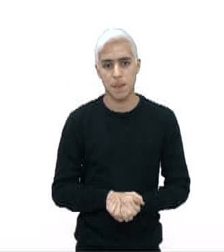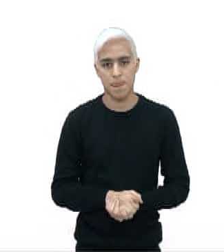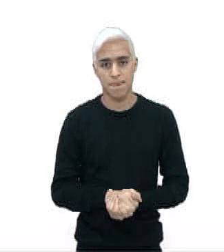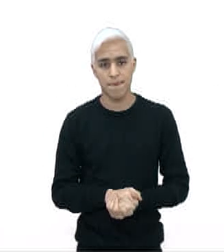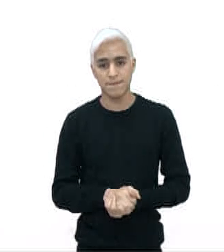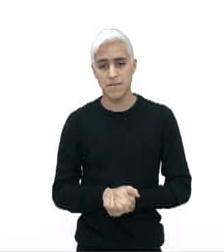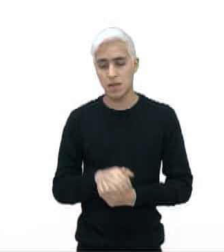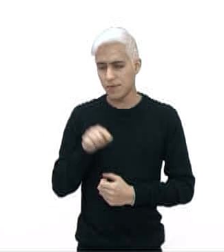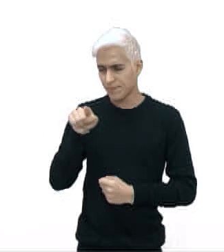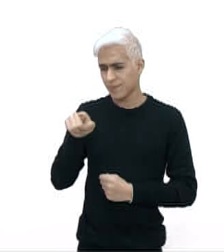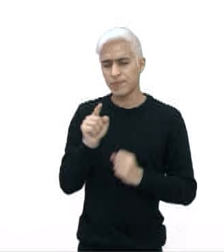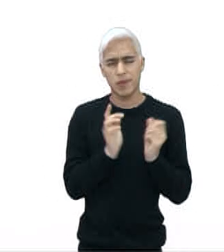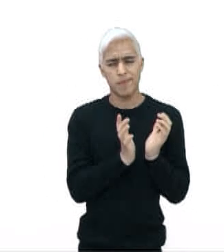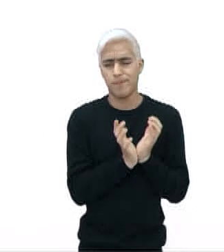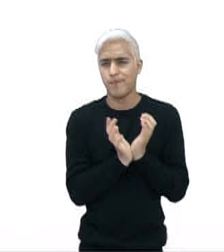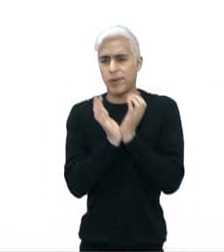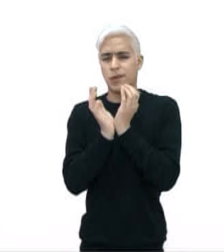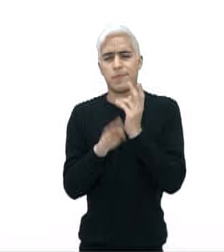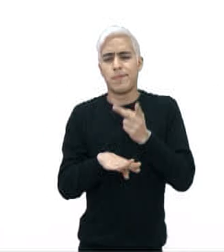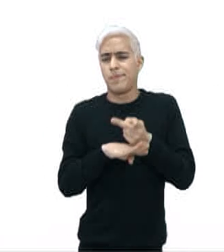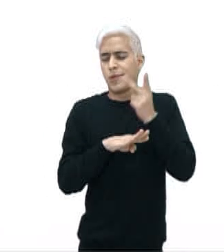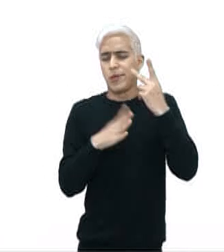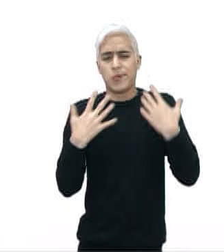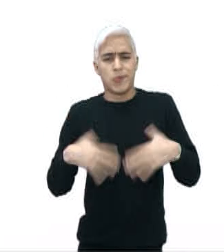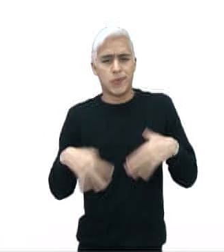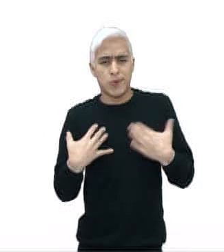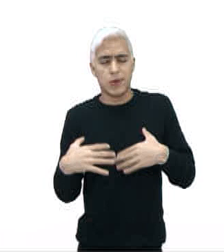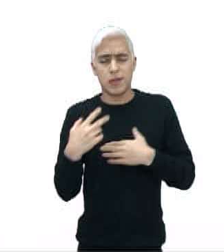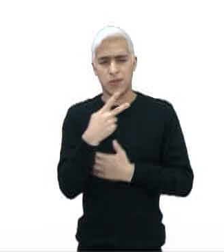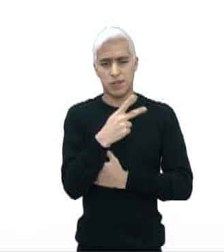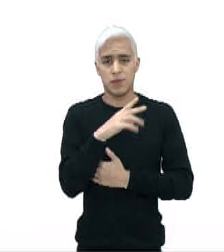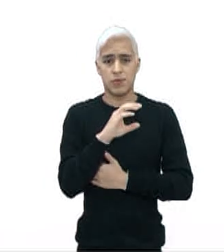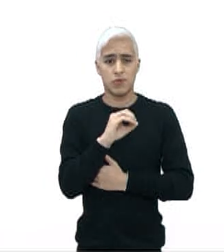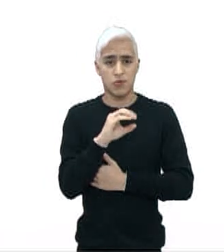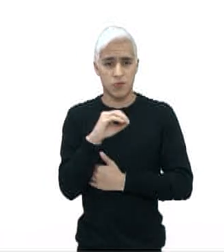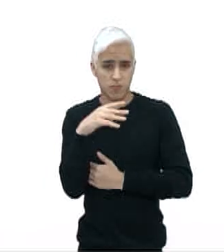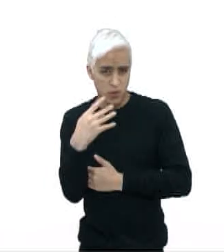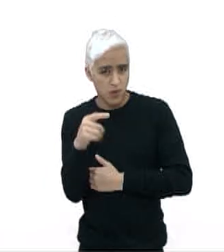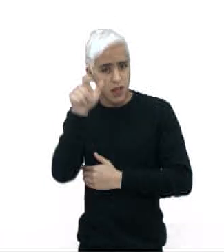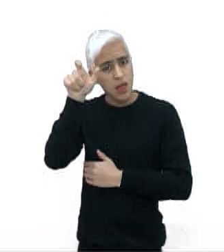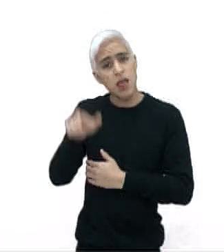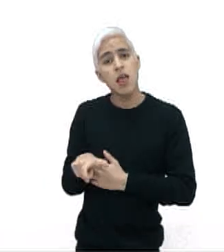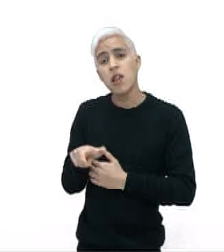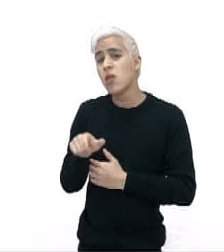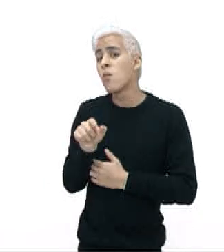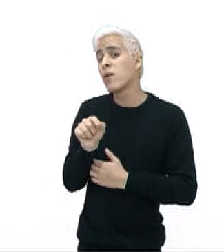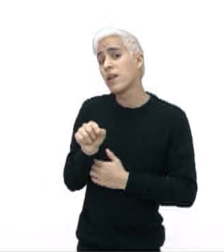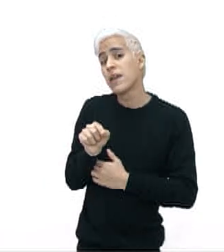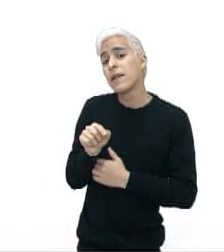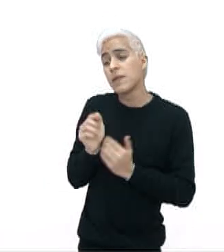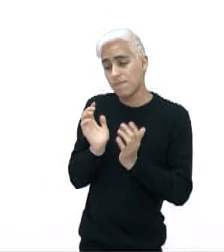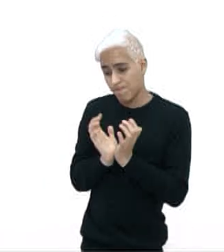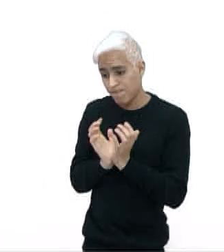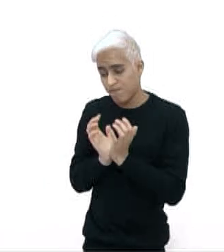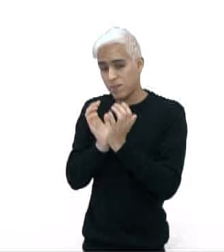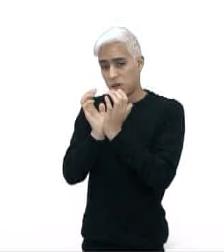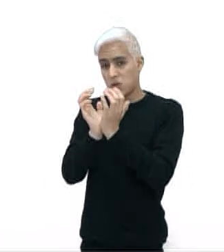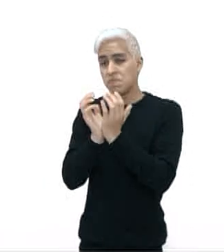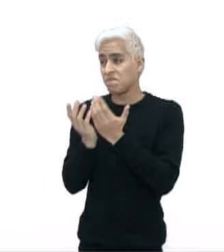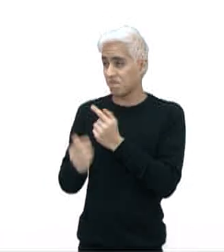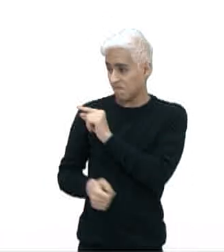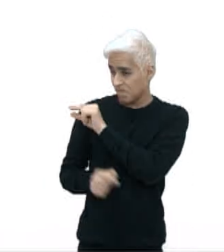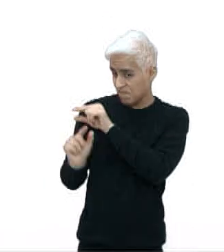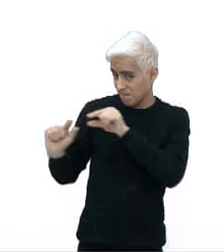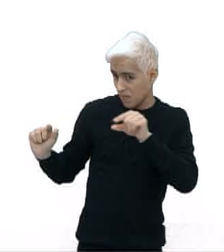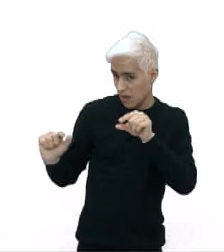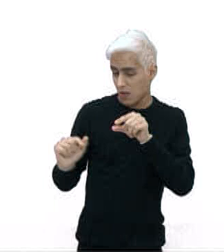Recebeu muitas premiações. Em 2004, ele receberia o Prêmio Toussaint Louverture